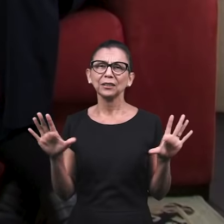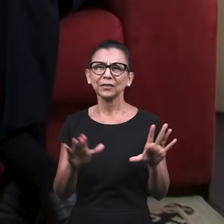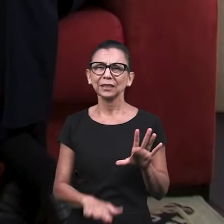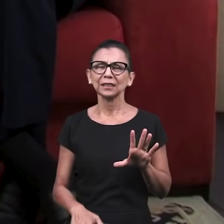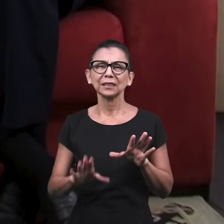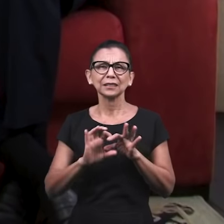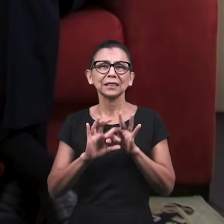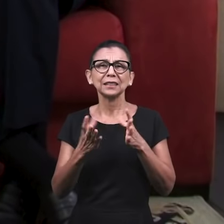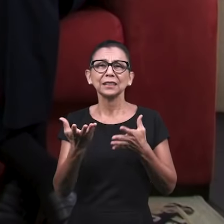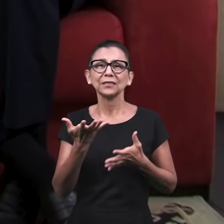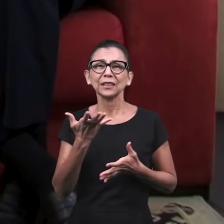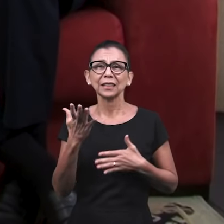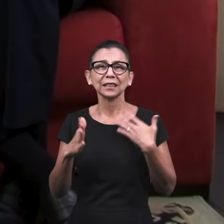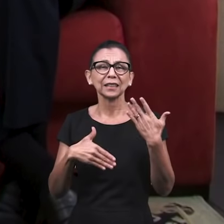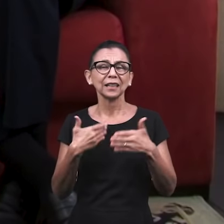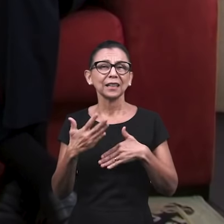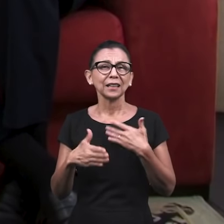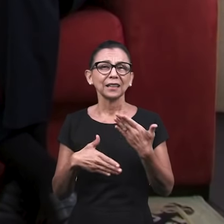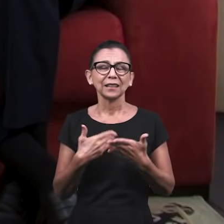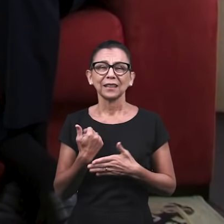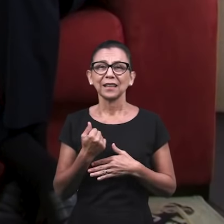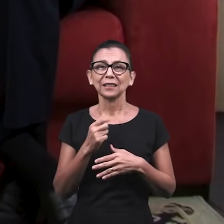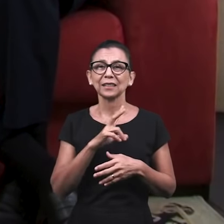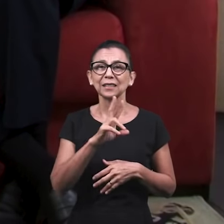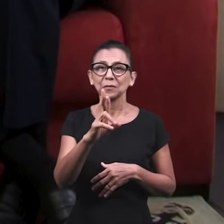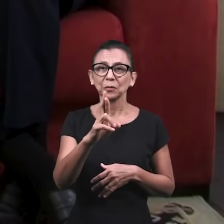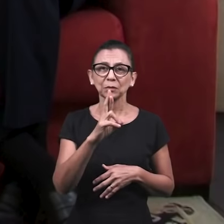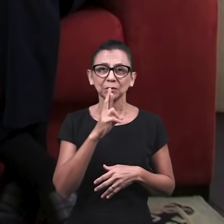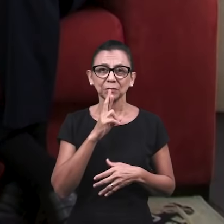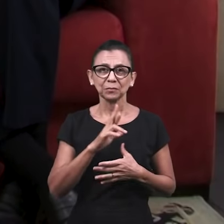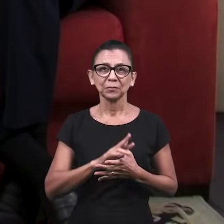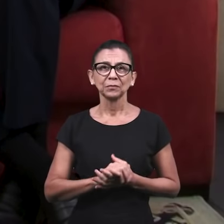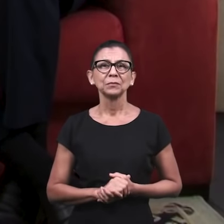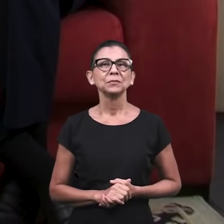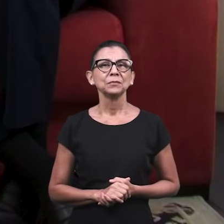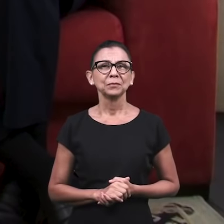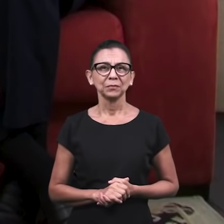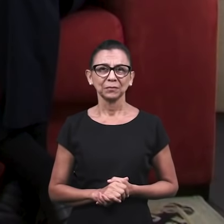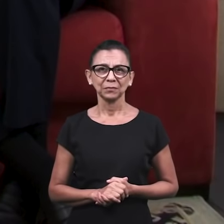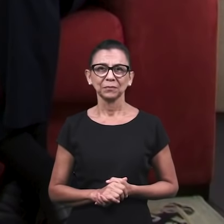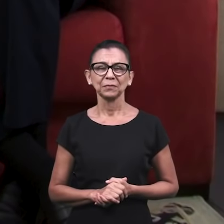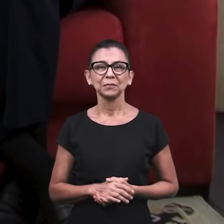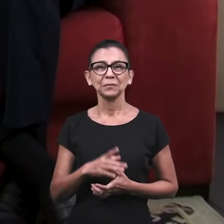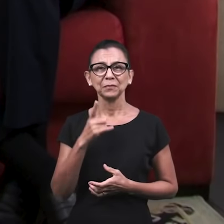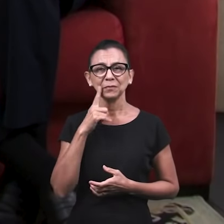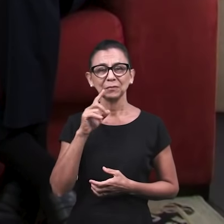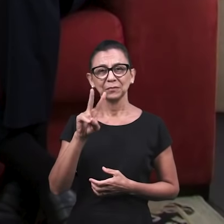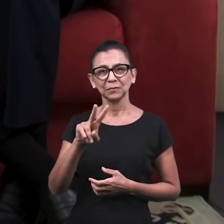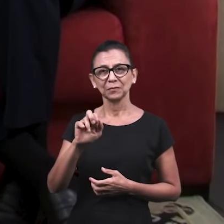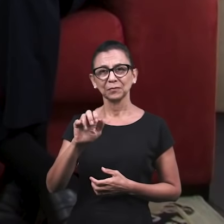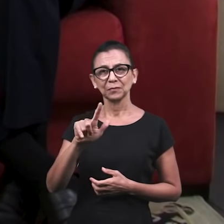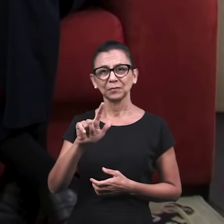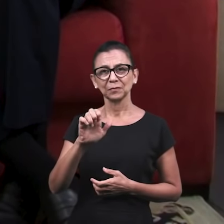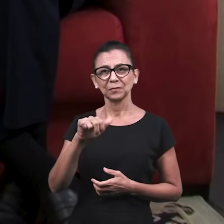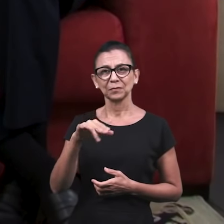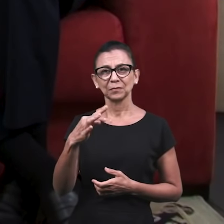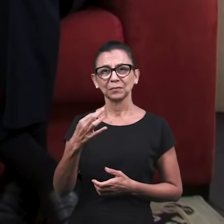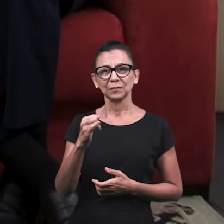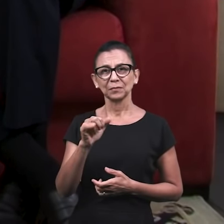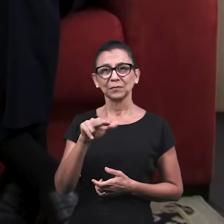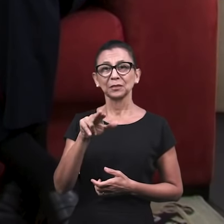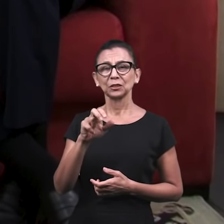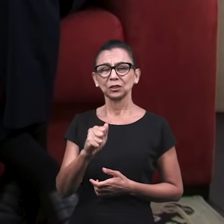onde a criança está ali com alegria, com interesse. A mesma coisa, Valentina, notamos a alegria e o interesse das nossas crianças